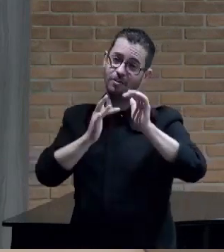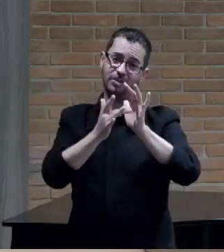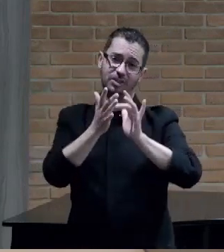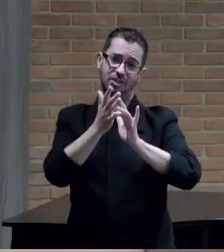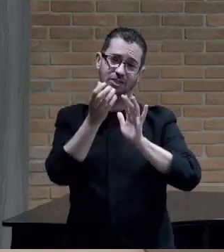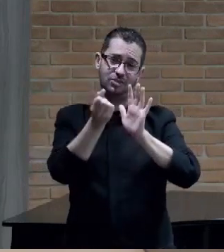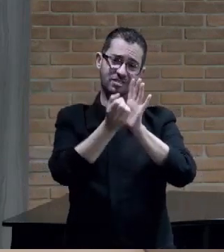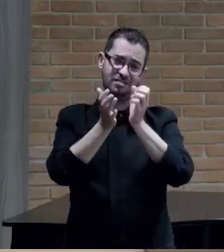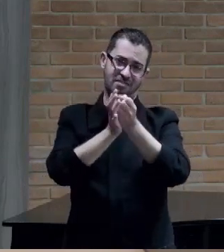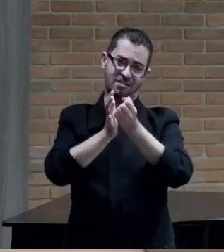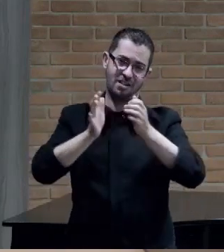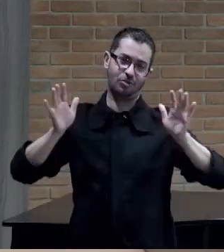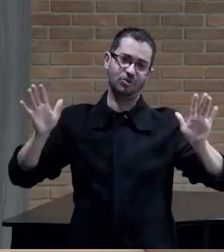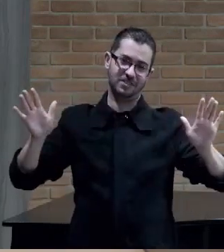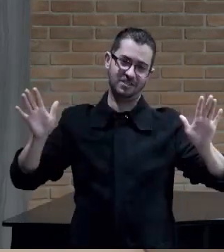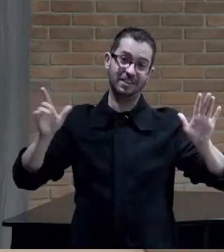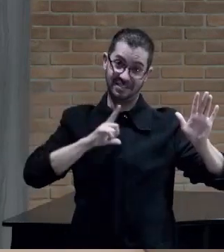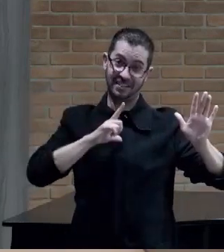É isto.